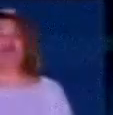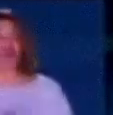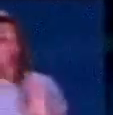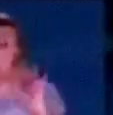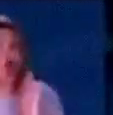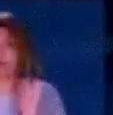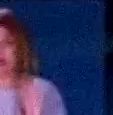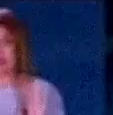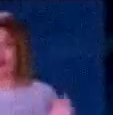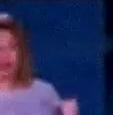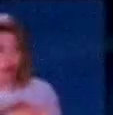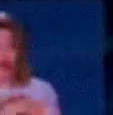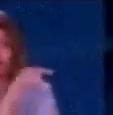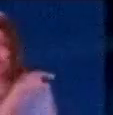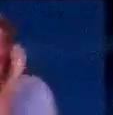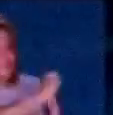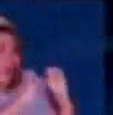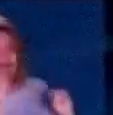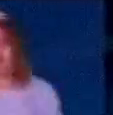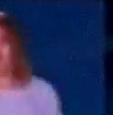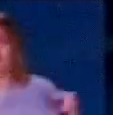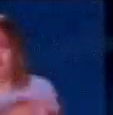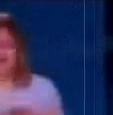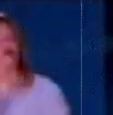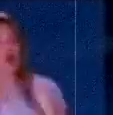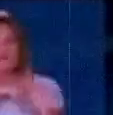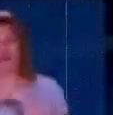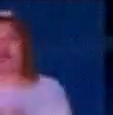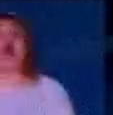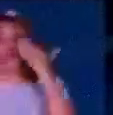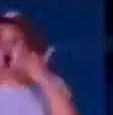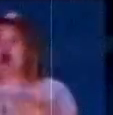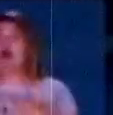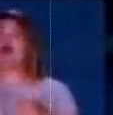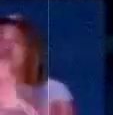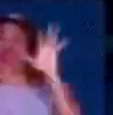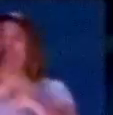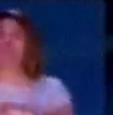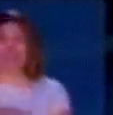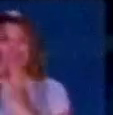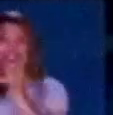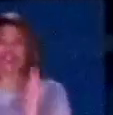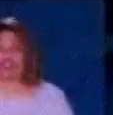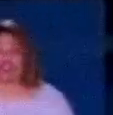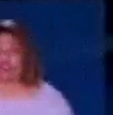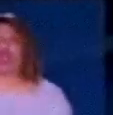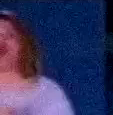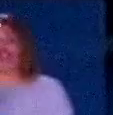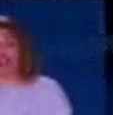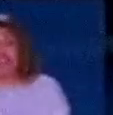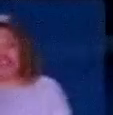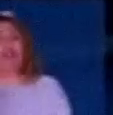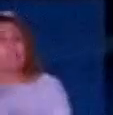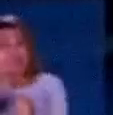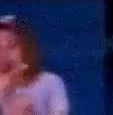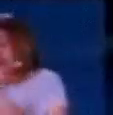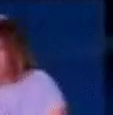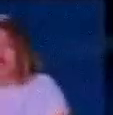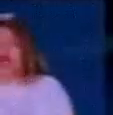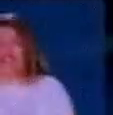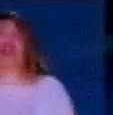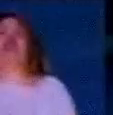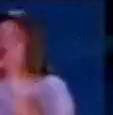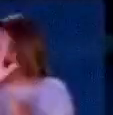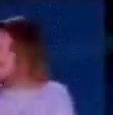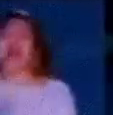povo. Só que isso vai mudar. E eu acredito, para a honra e glória do Senhor Jesus, que no futuro bem próximo, o senhor e muitos outros vão aceitar o